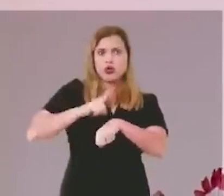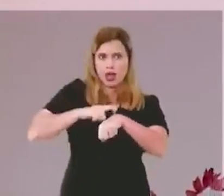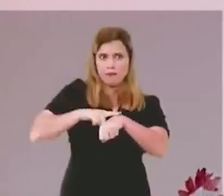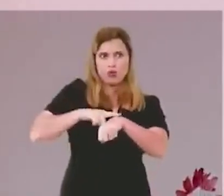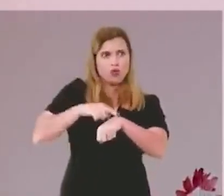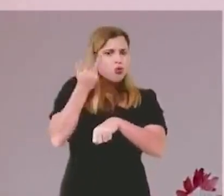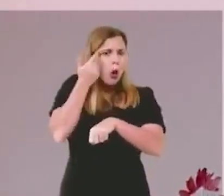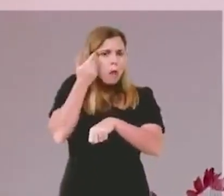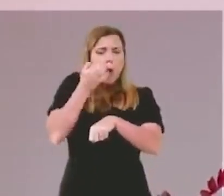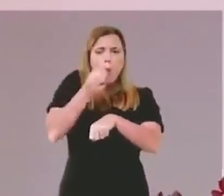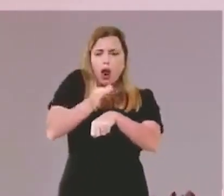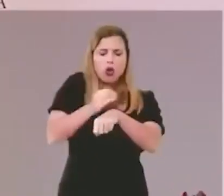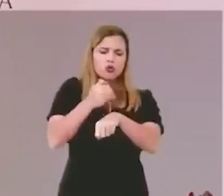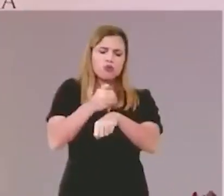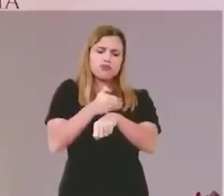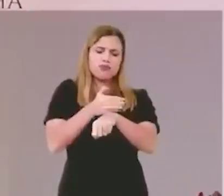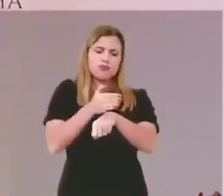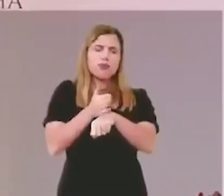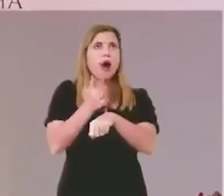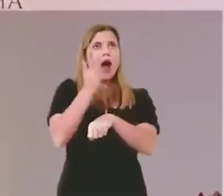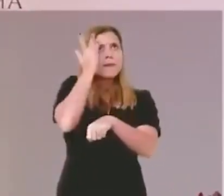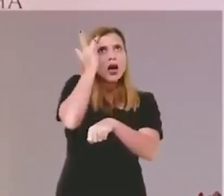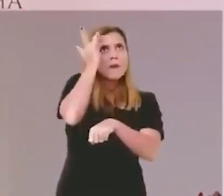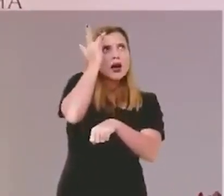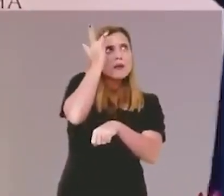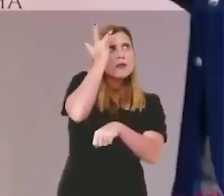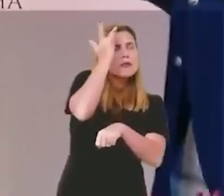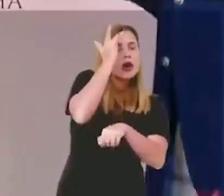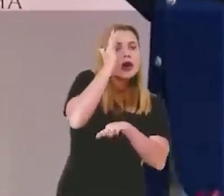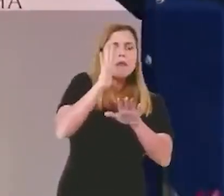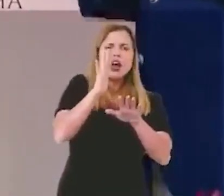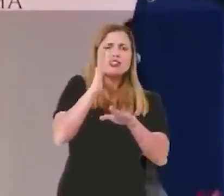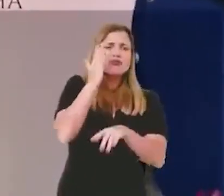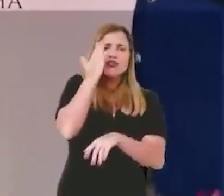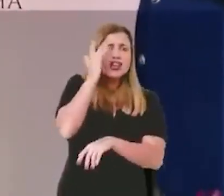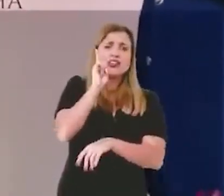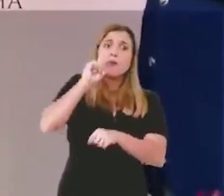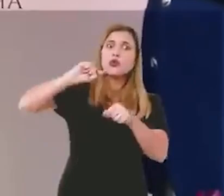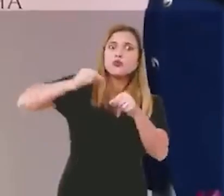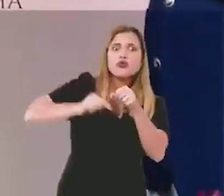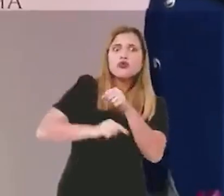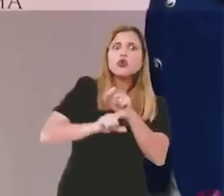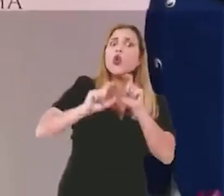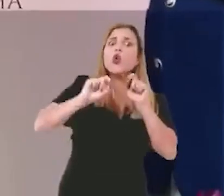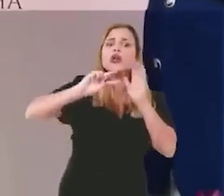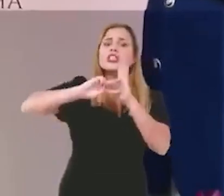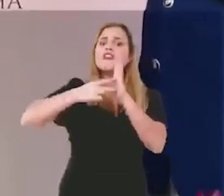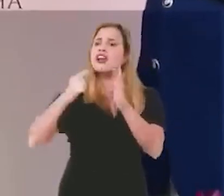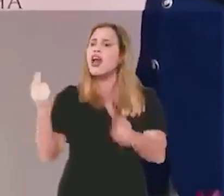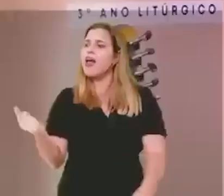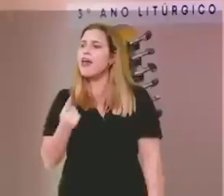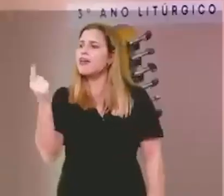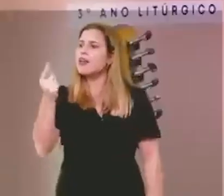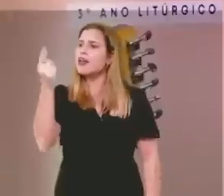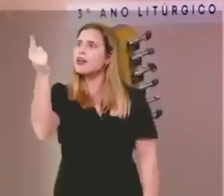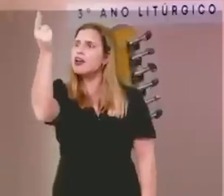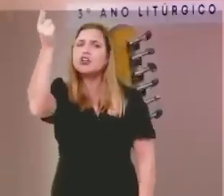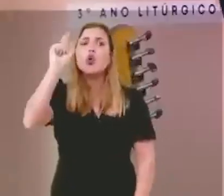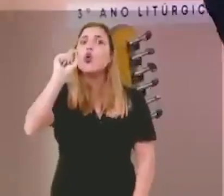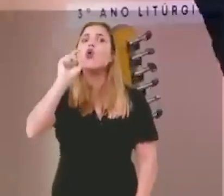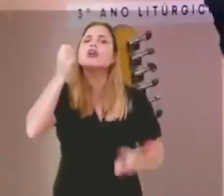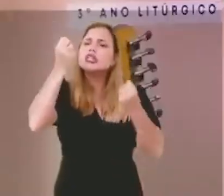pode passar um pouquinho o retorno para mim, nós entendemos um pouquinho de tempo, mas nós não entendemos bem o que é eternidade. Eu